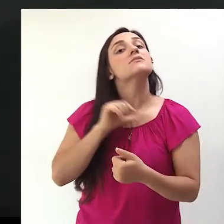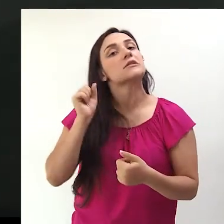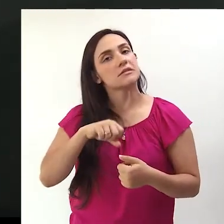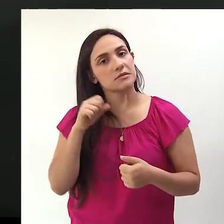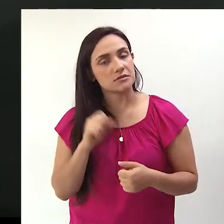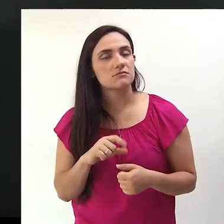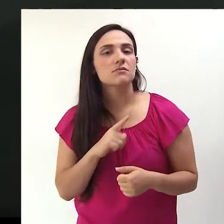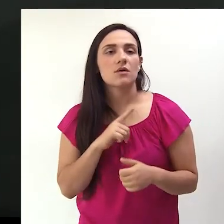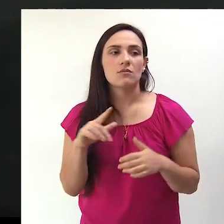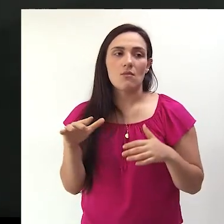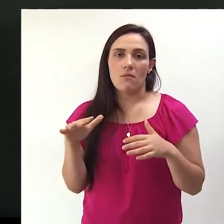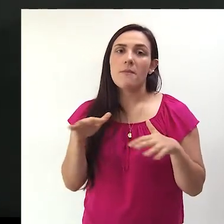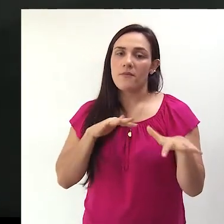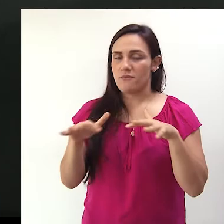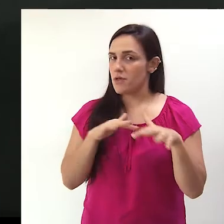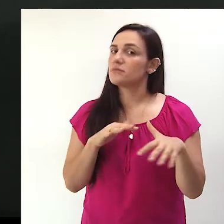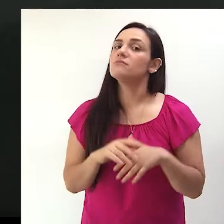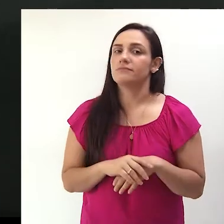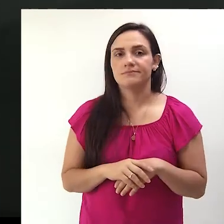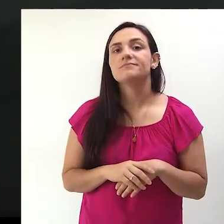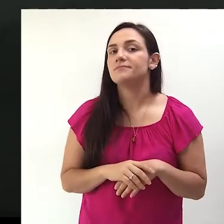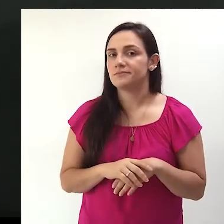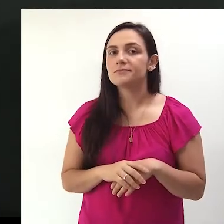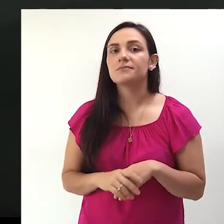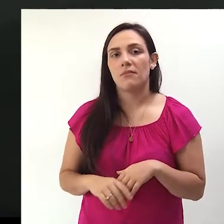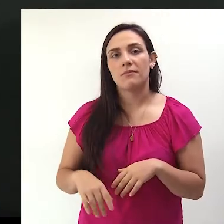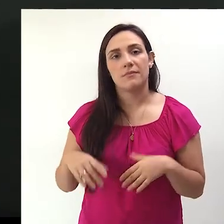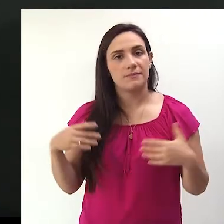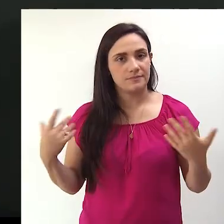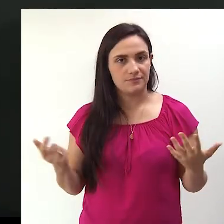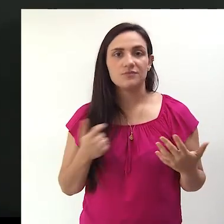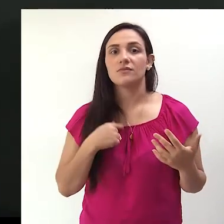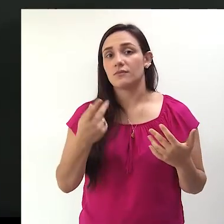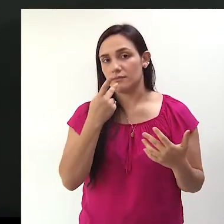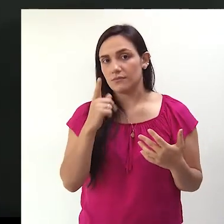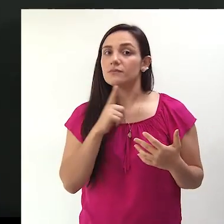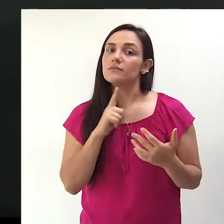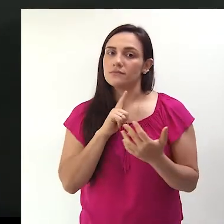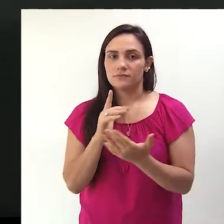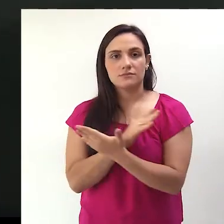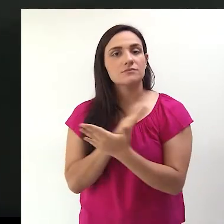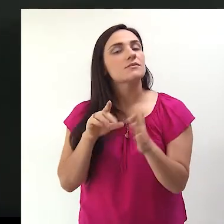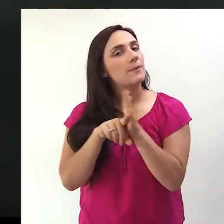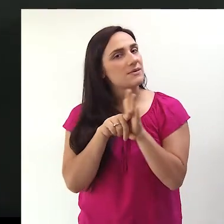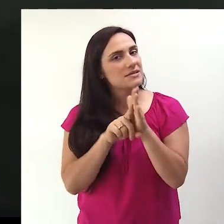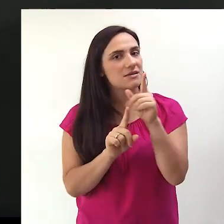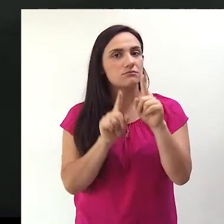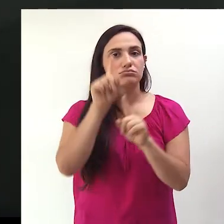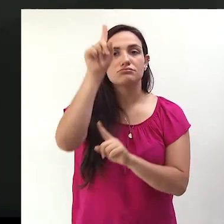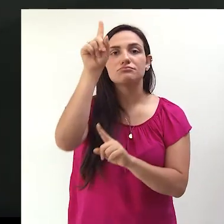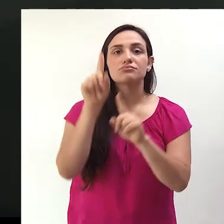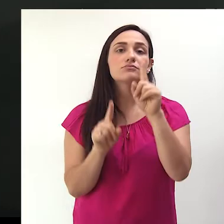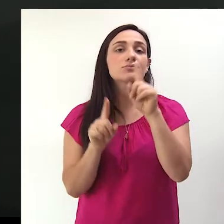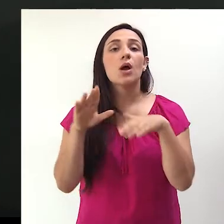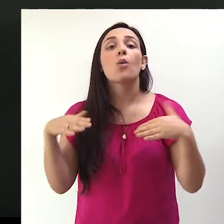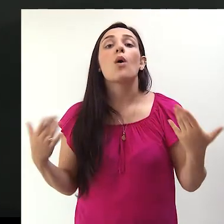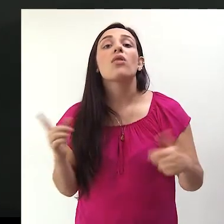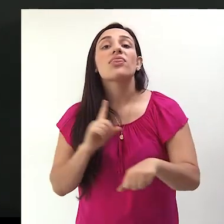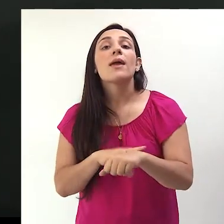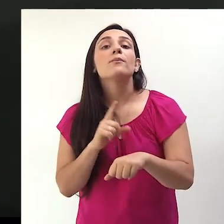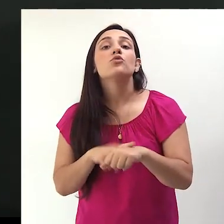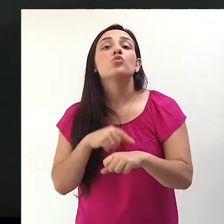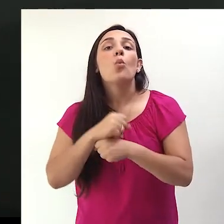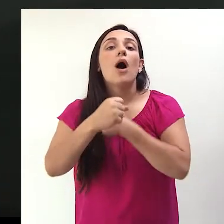e descida. Isso entra dentro do que a gente acabou de falar sobre dados estatísticos. Então, esse levantamento que já está sendo feito para ver se